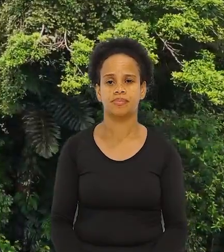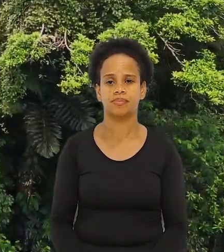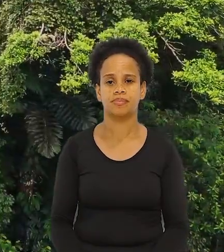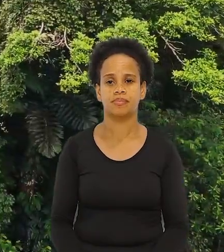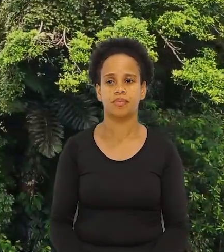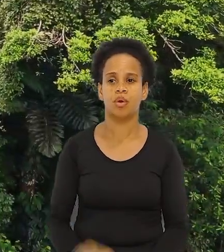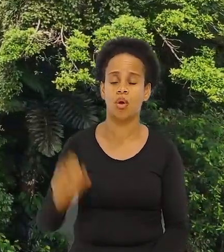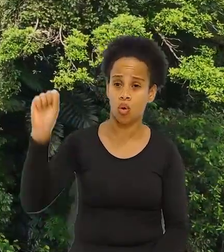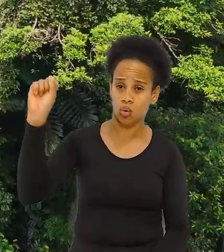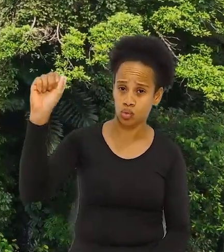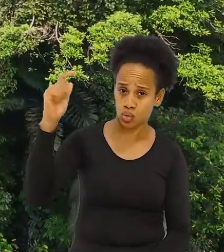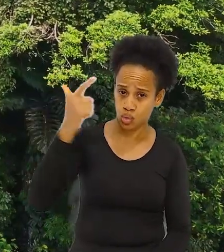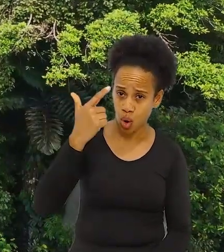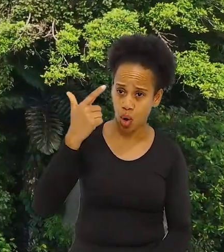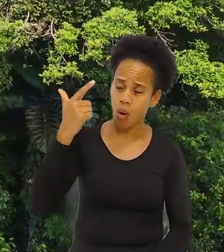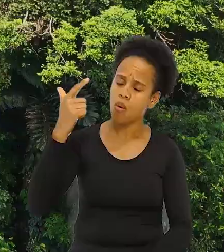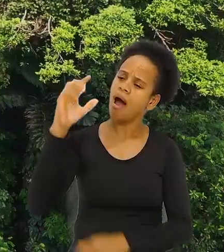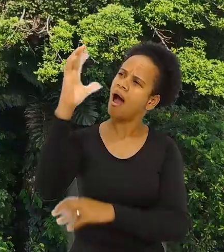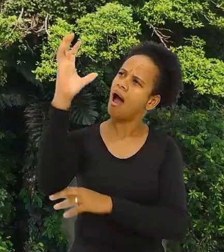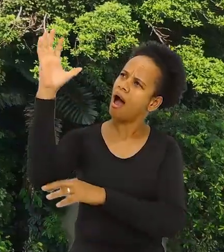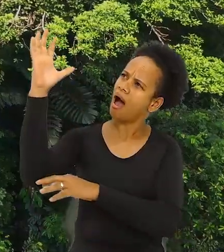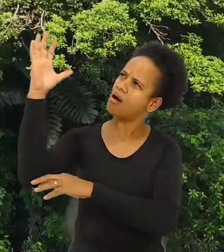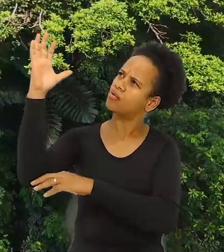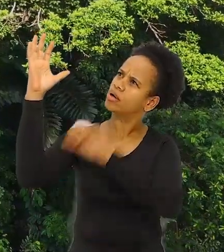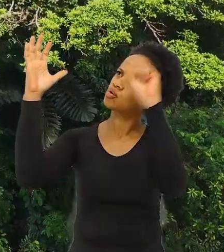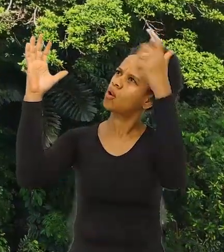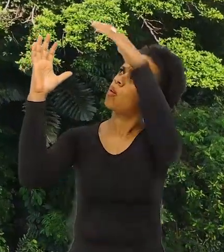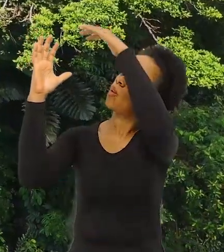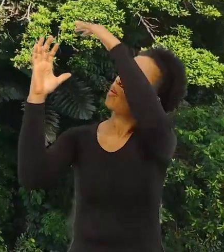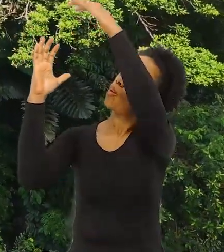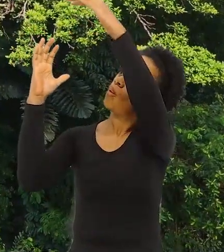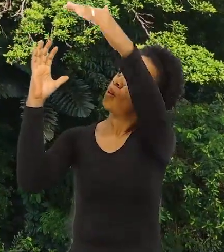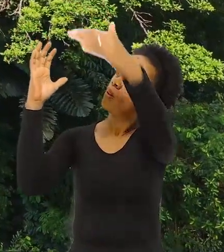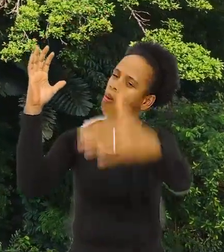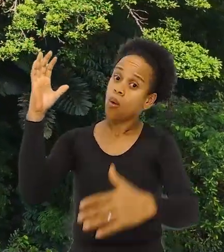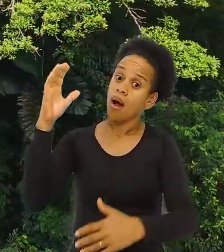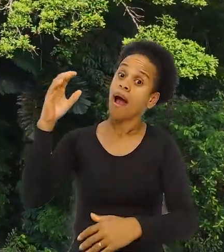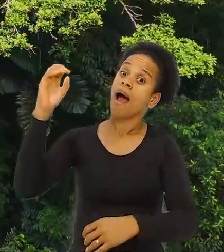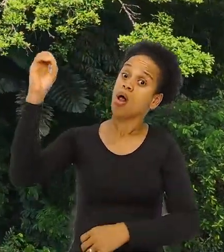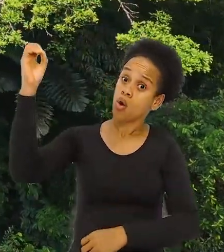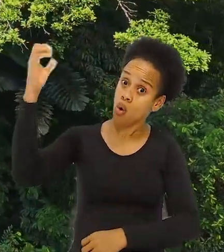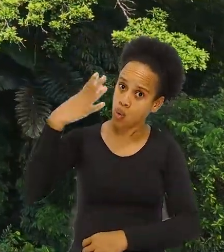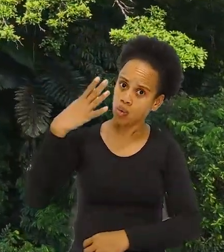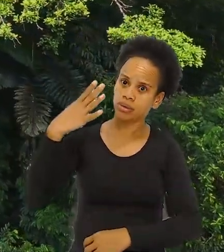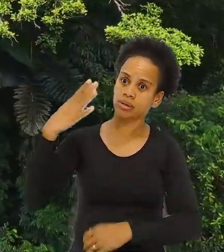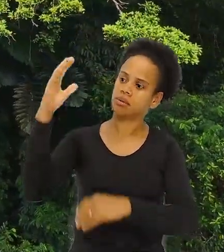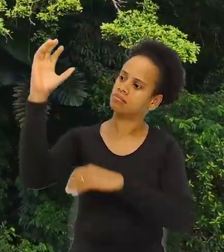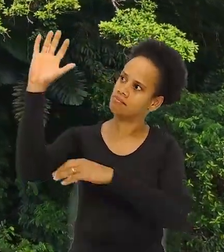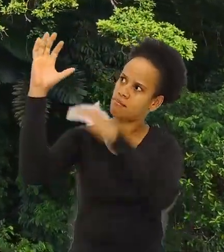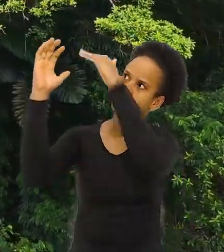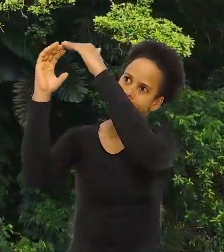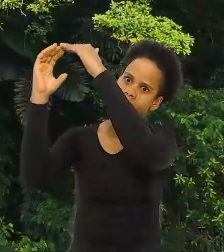O sol banha o dossel das árvores caprichosamente mais iluminado que as partes baixas